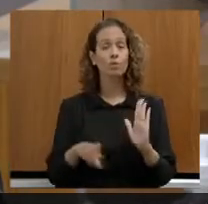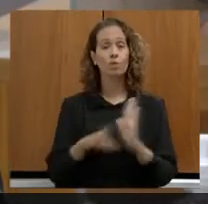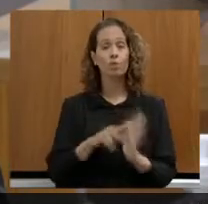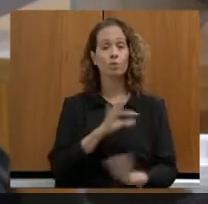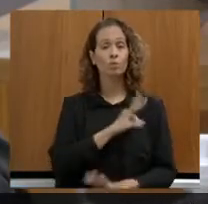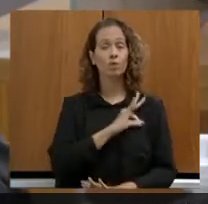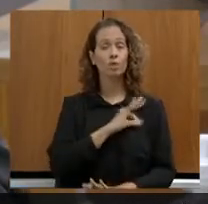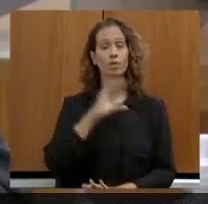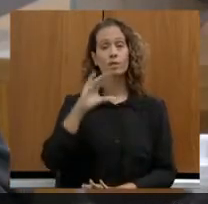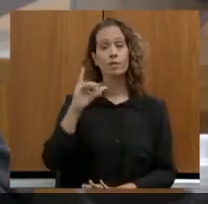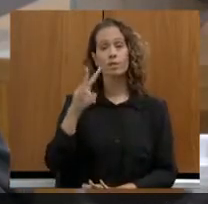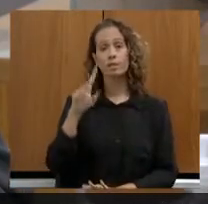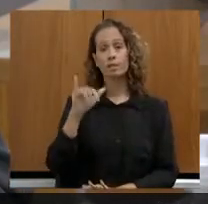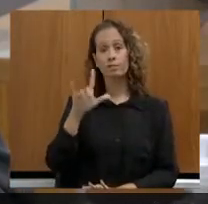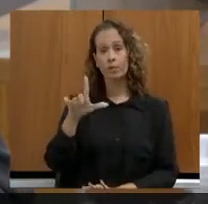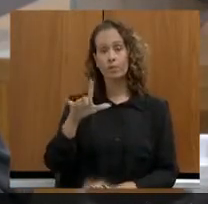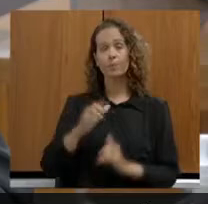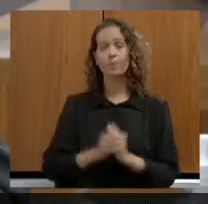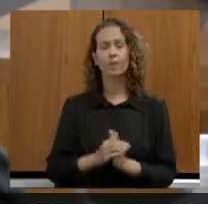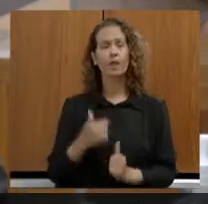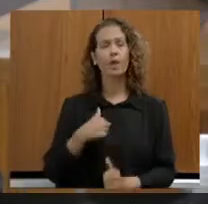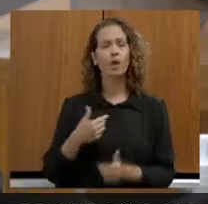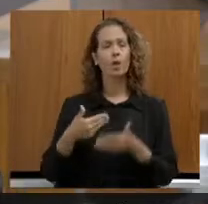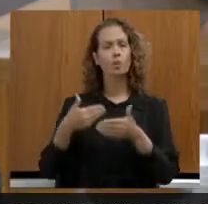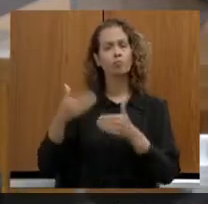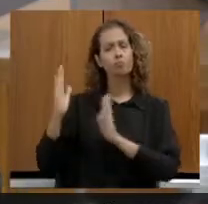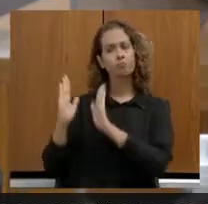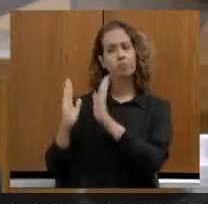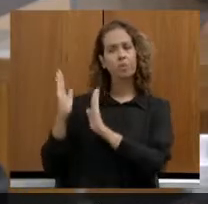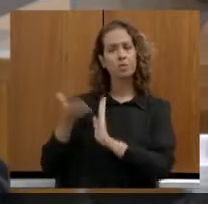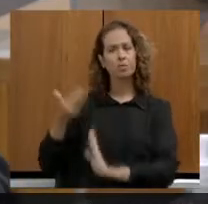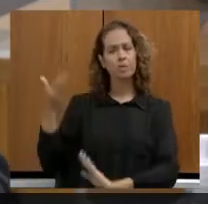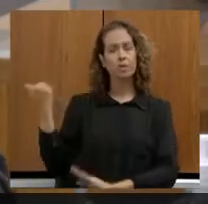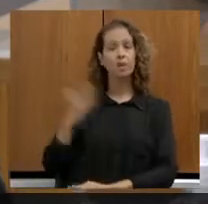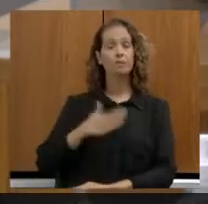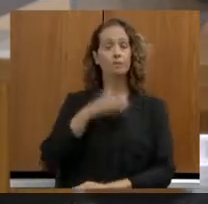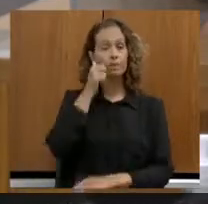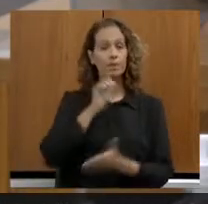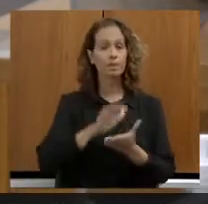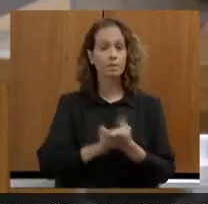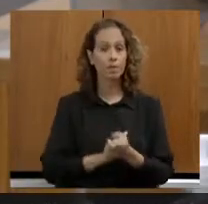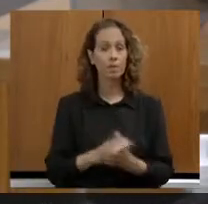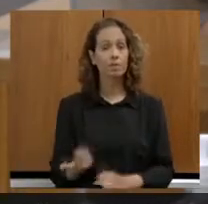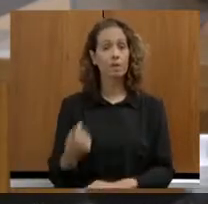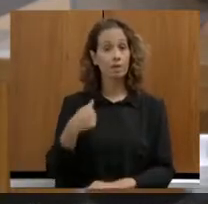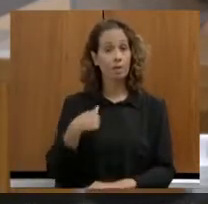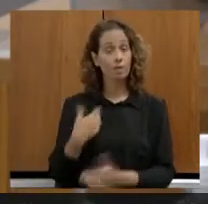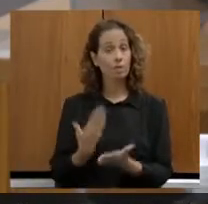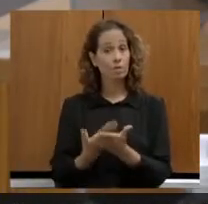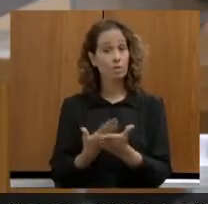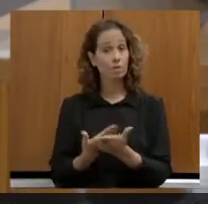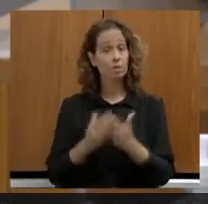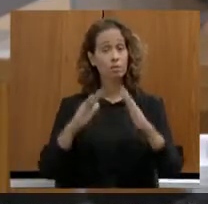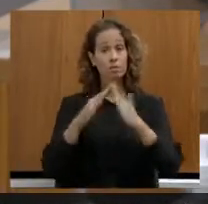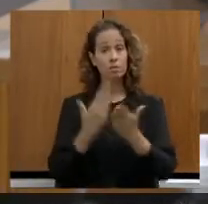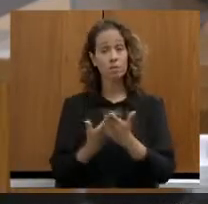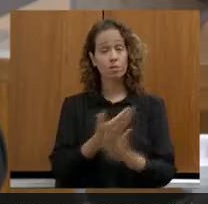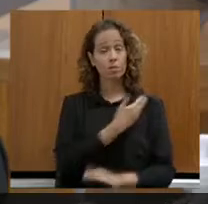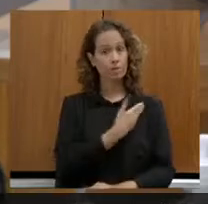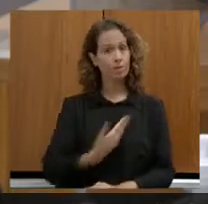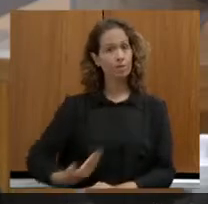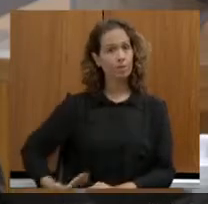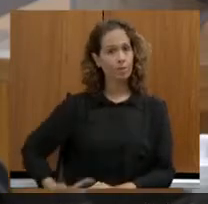Polícia Civil eu sou de uma época secretária que a minha esposa e eu estudamos em escolas públicas